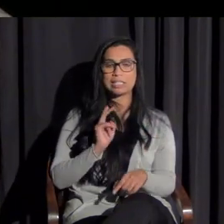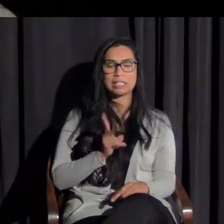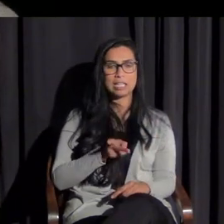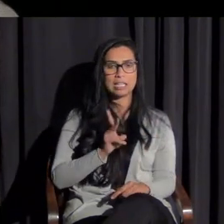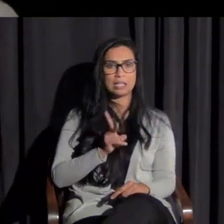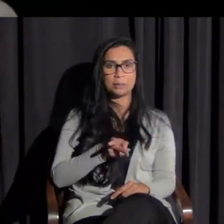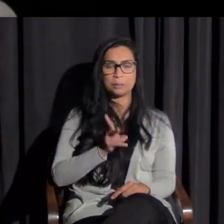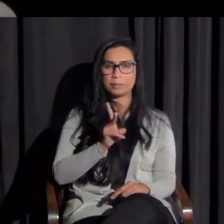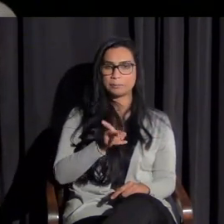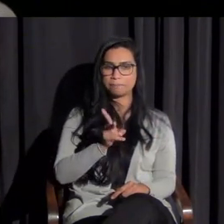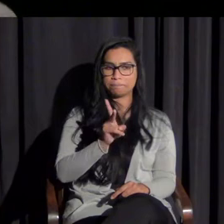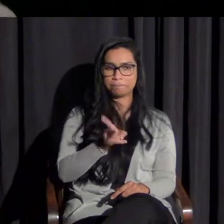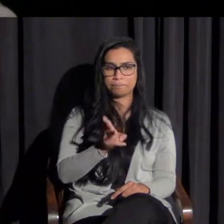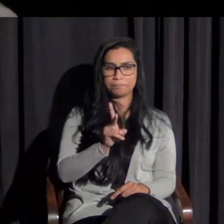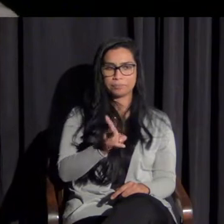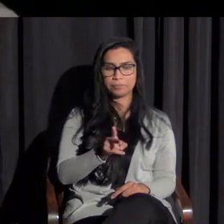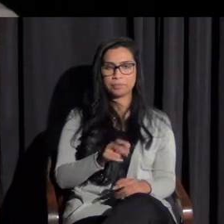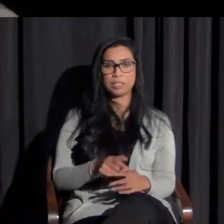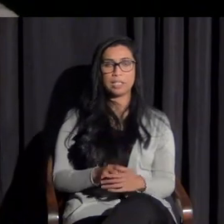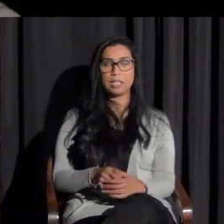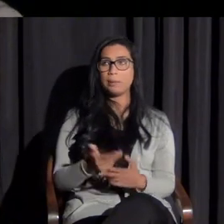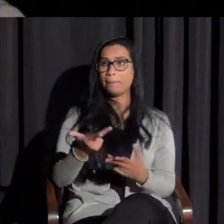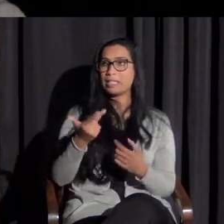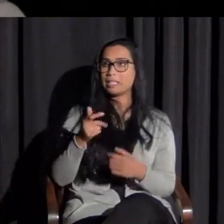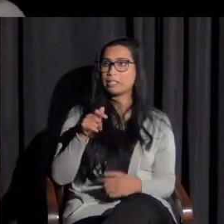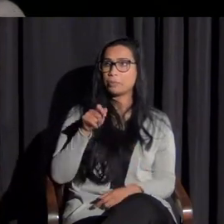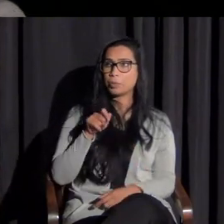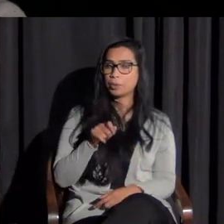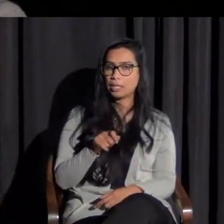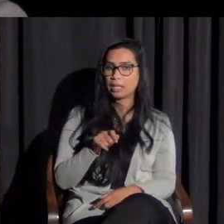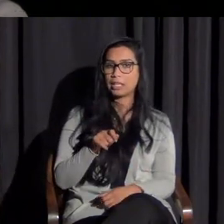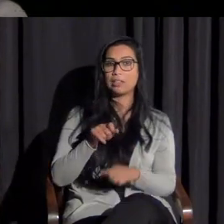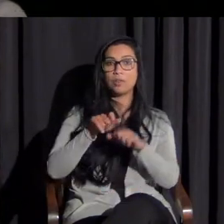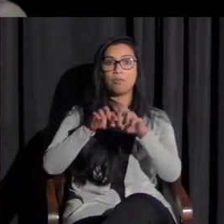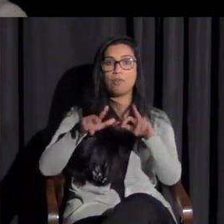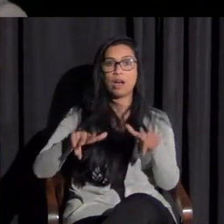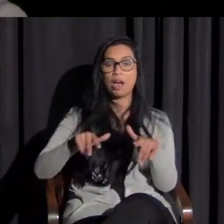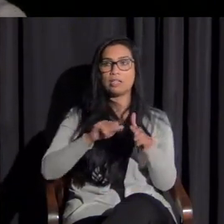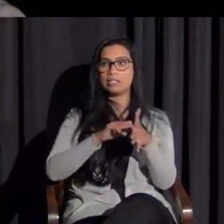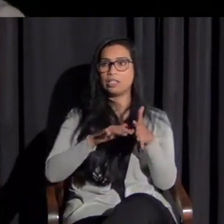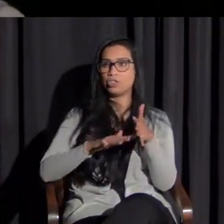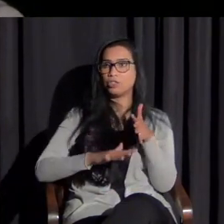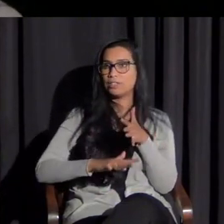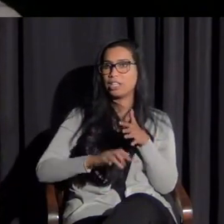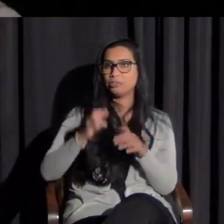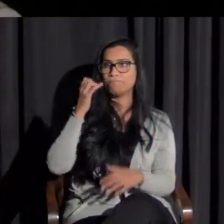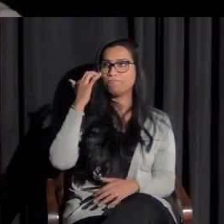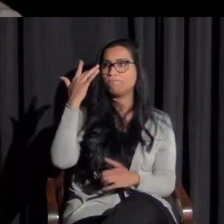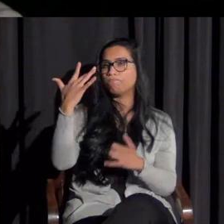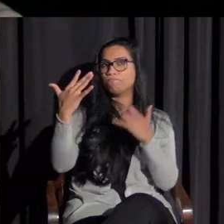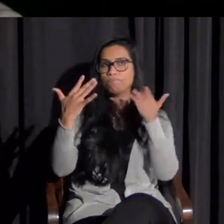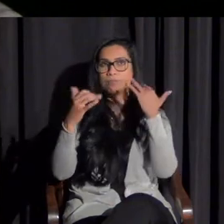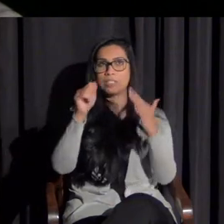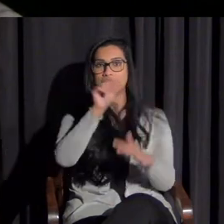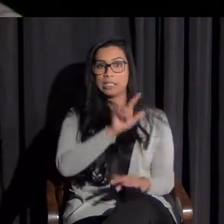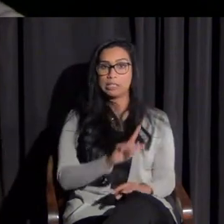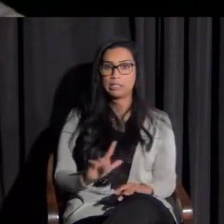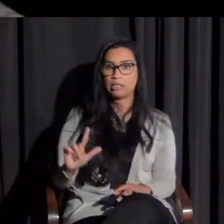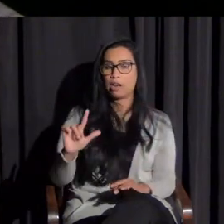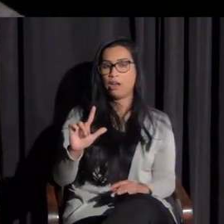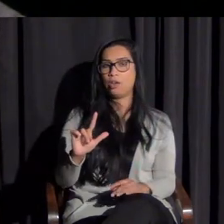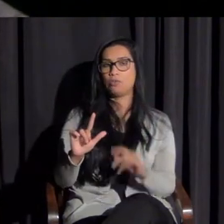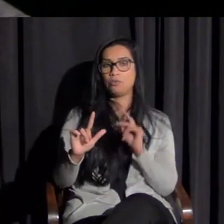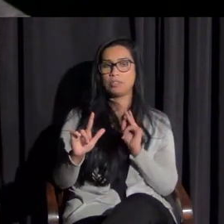fundamental, a gente percebe que as atividades lúdicas, artísticas e literárias ainda continuam